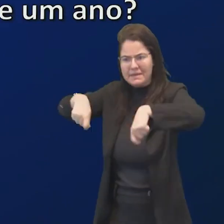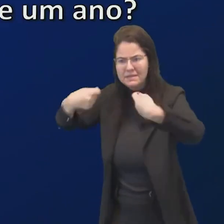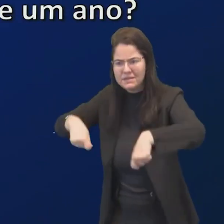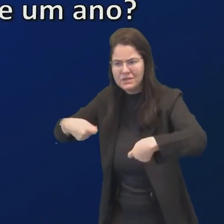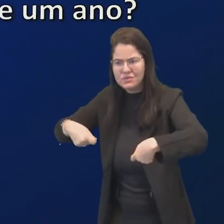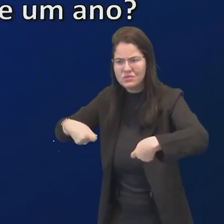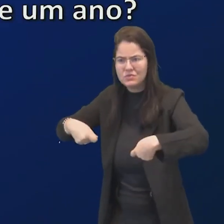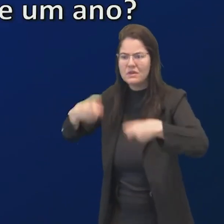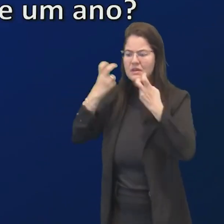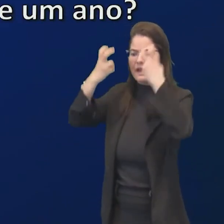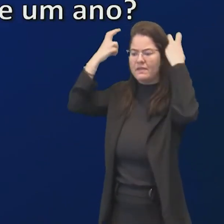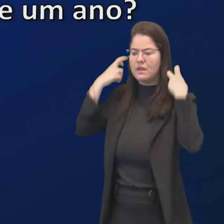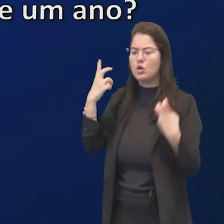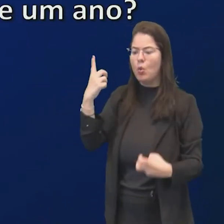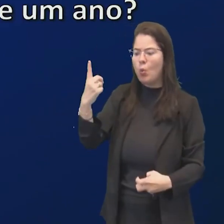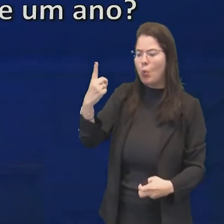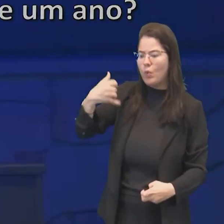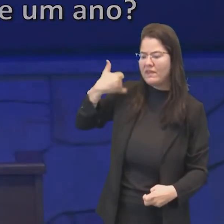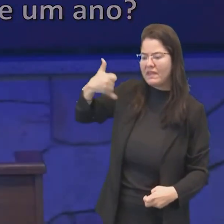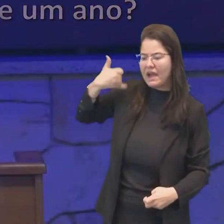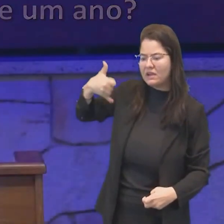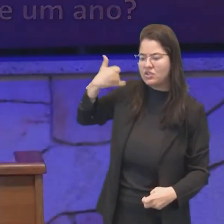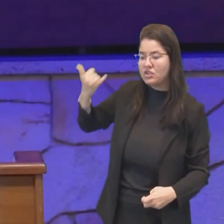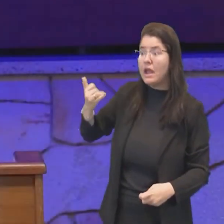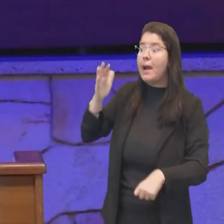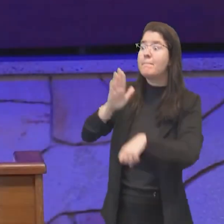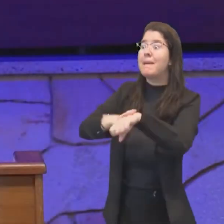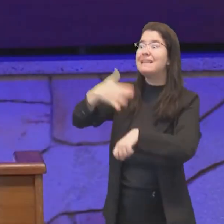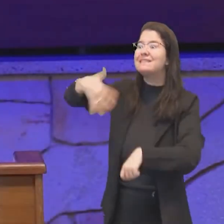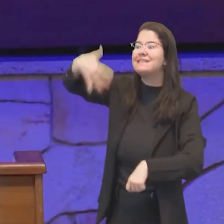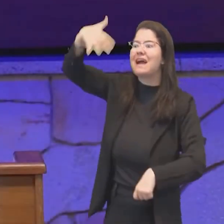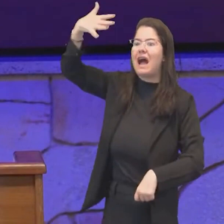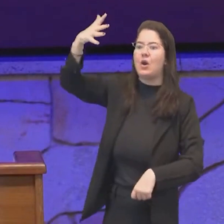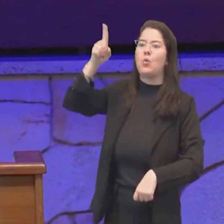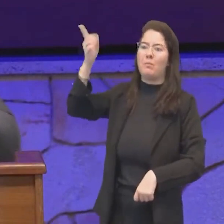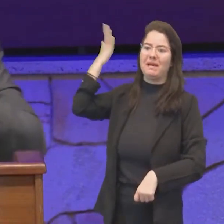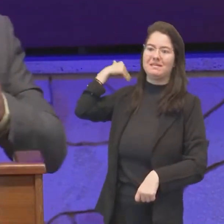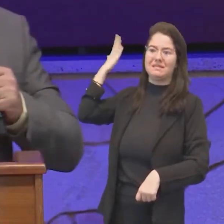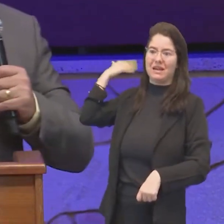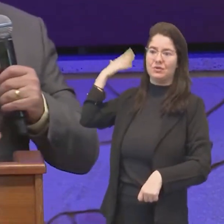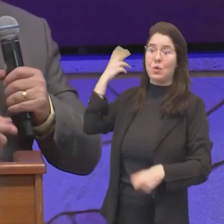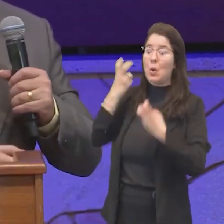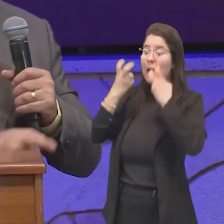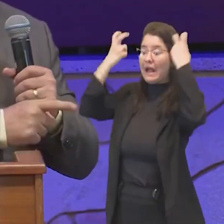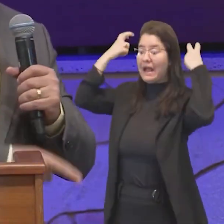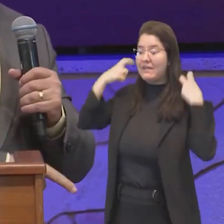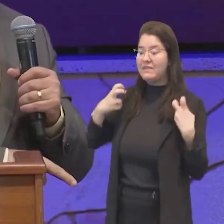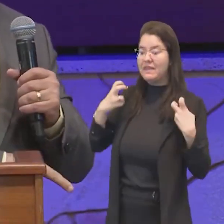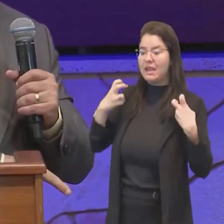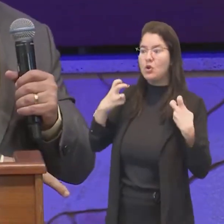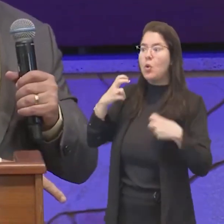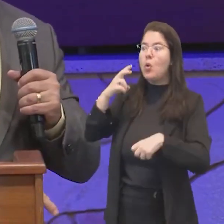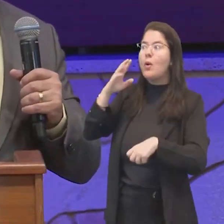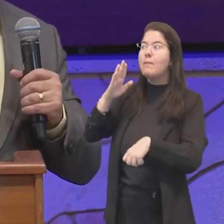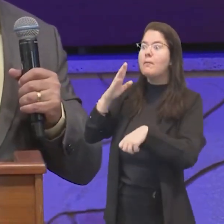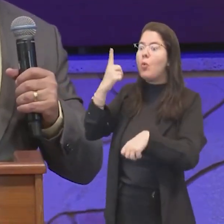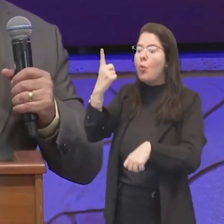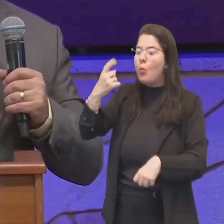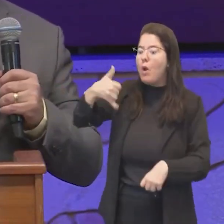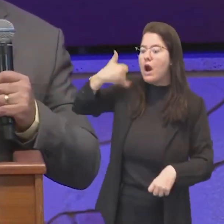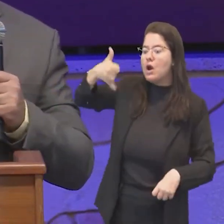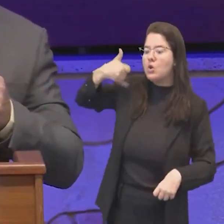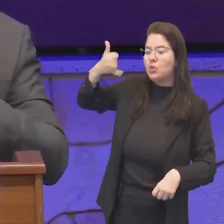Bezerros de 1 ano era o bezerro de maior valor, ele valia mais do que o bezerro recém-nascido, e